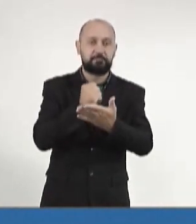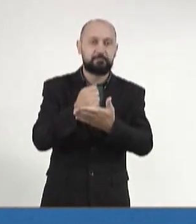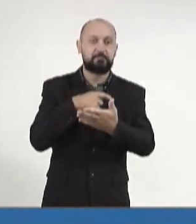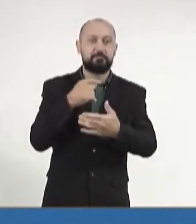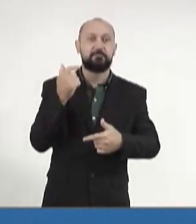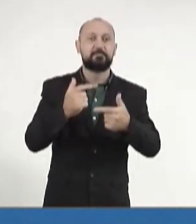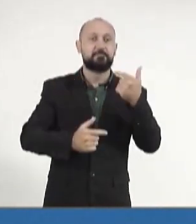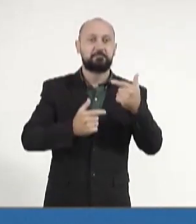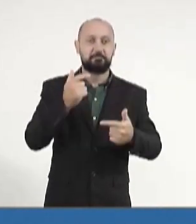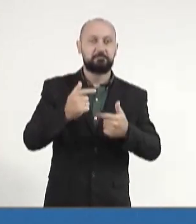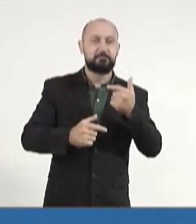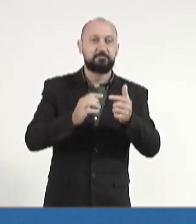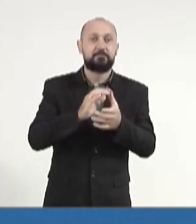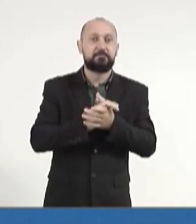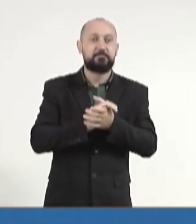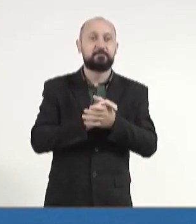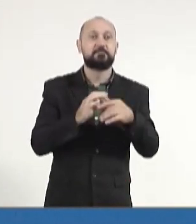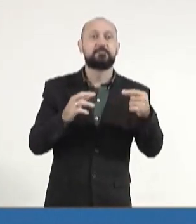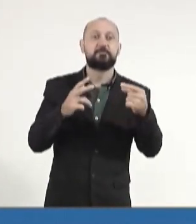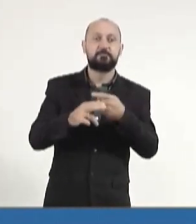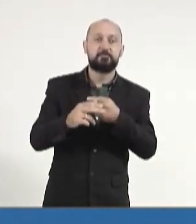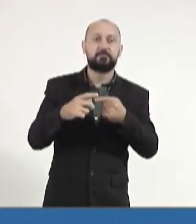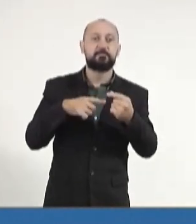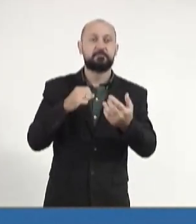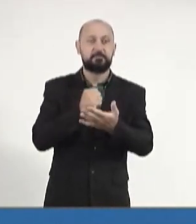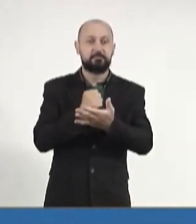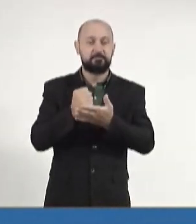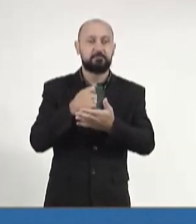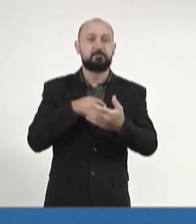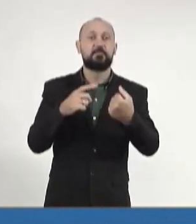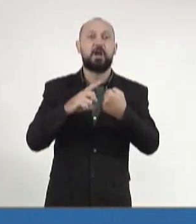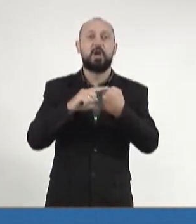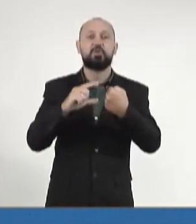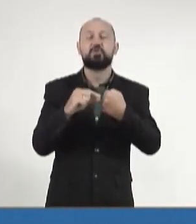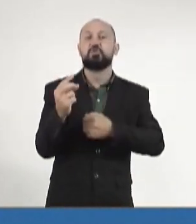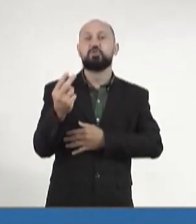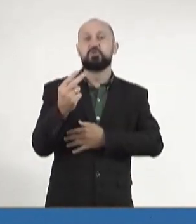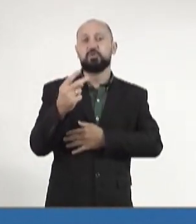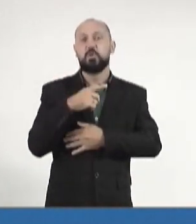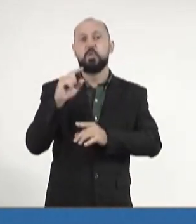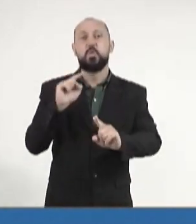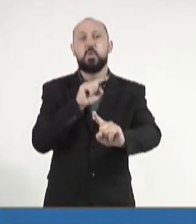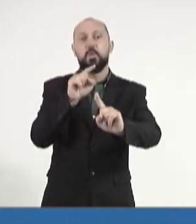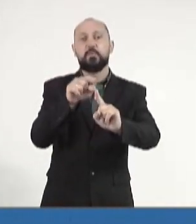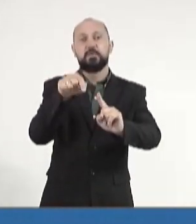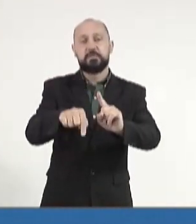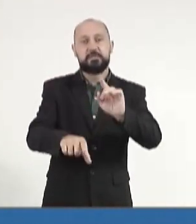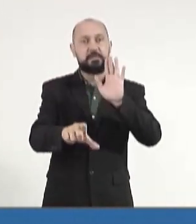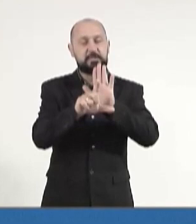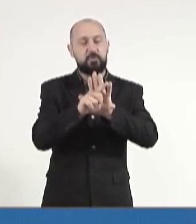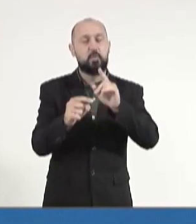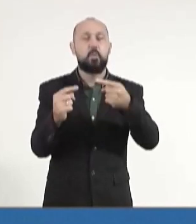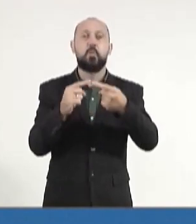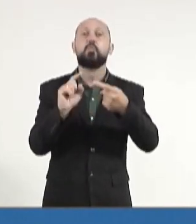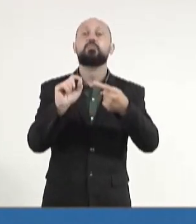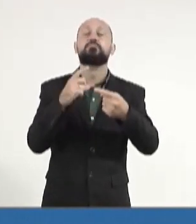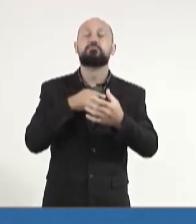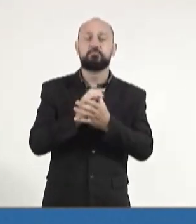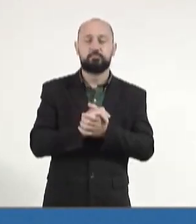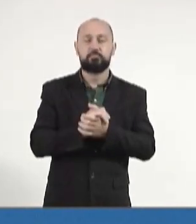contratação, a política de cancelamento e reembolso. Artigo 2º. Constitui objetivos desta lei: